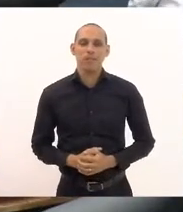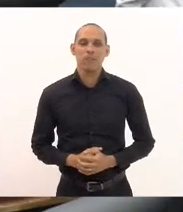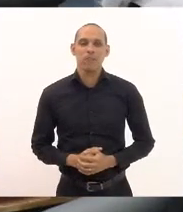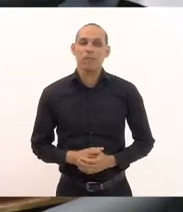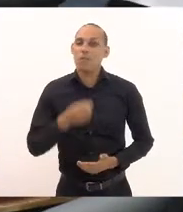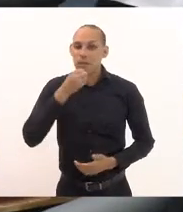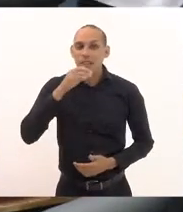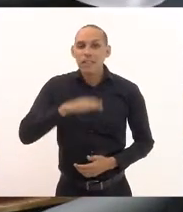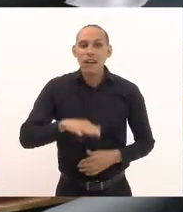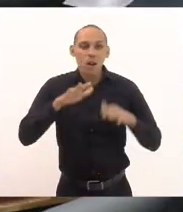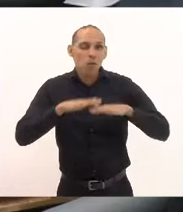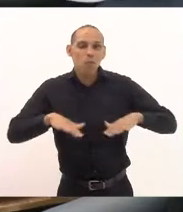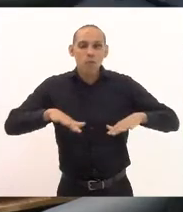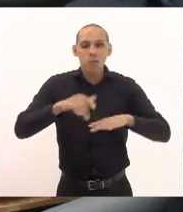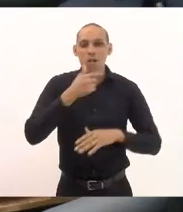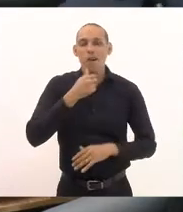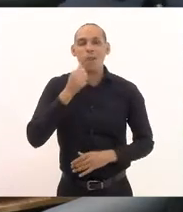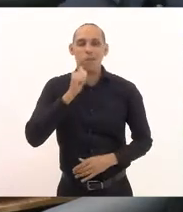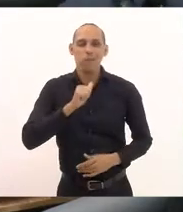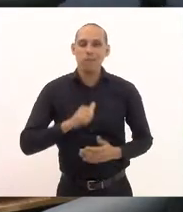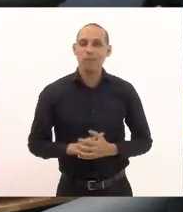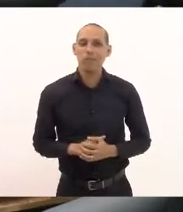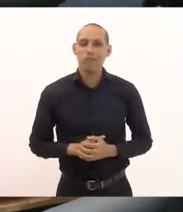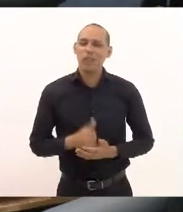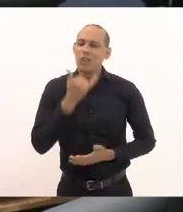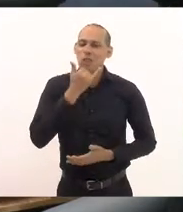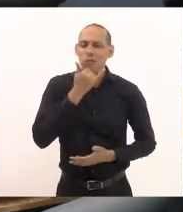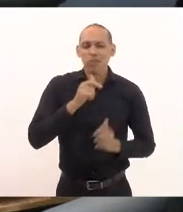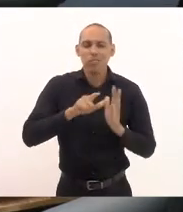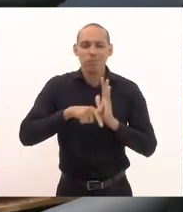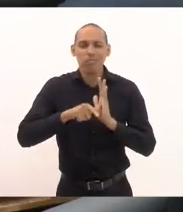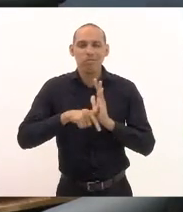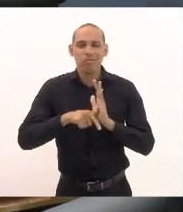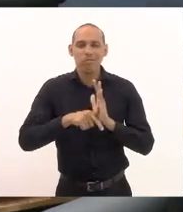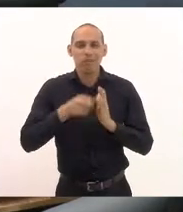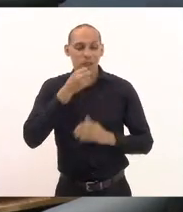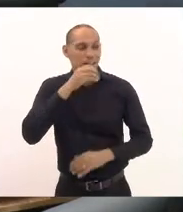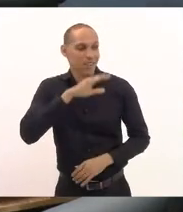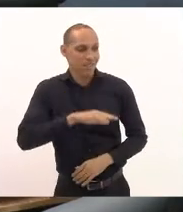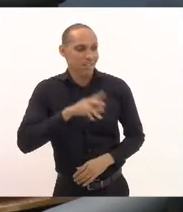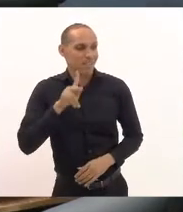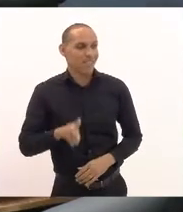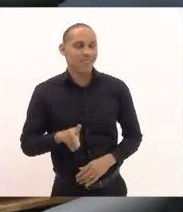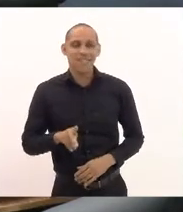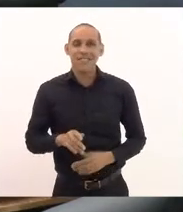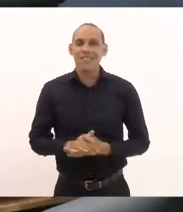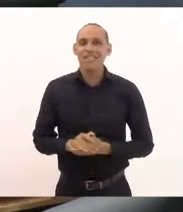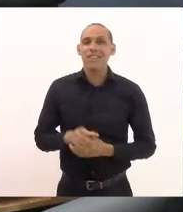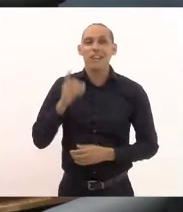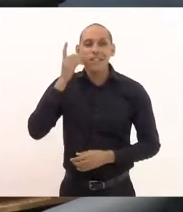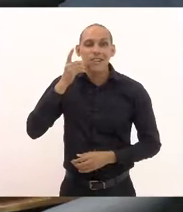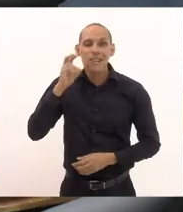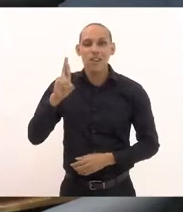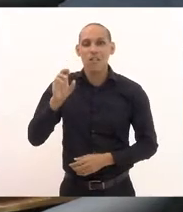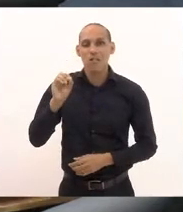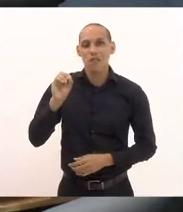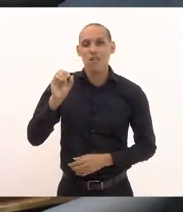Boa tarde a todas e todos. Perdão do atraso. Boa tarde, presidente. Deputado Rosenberg